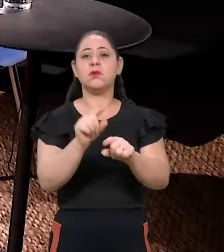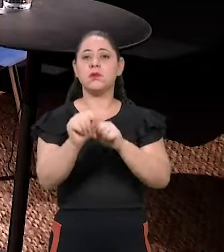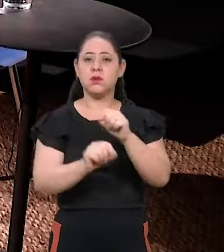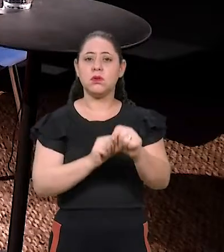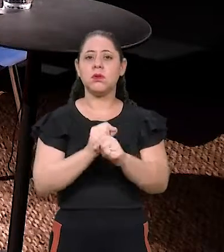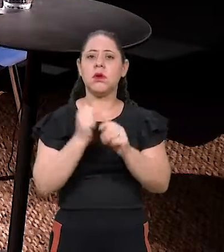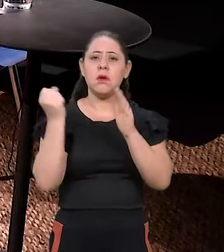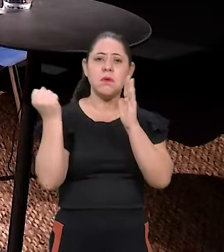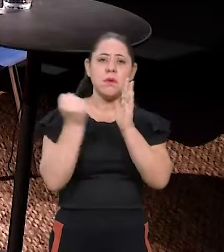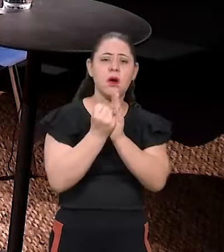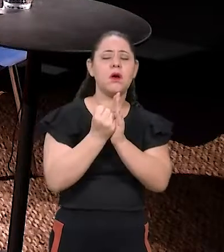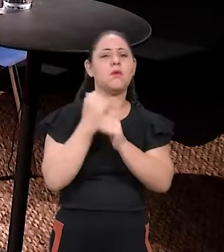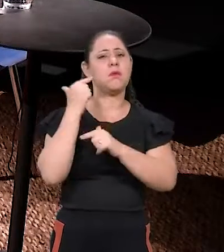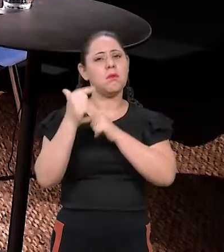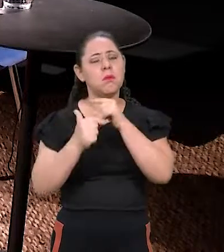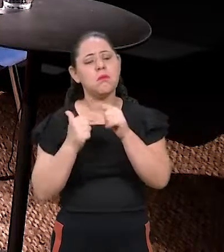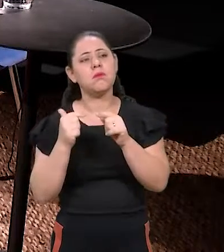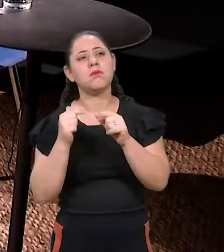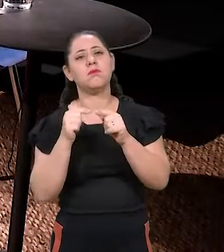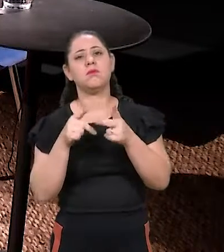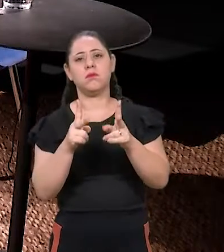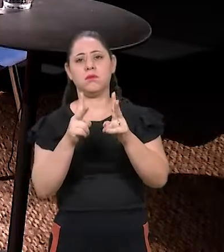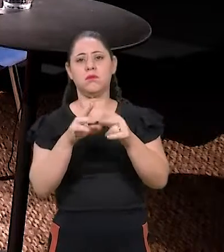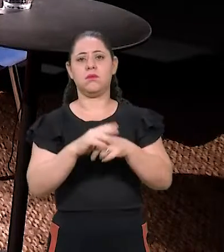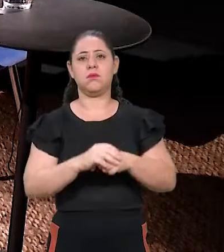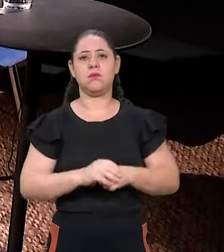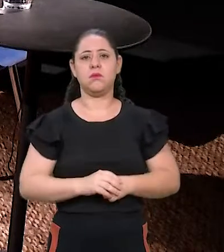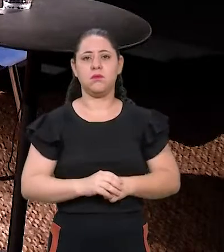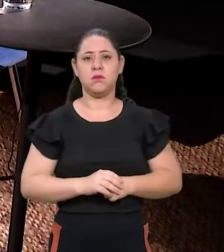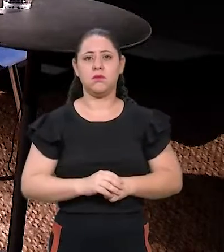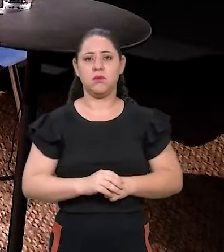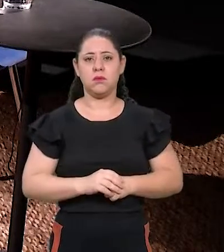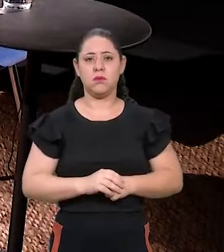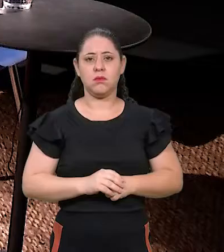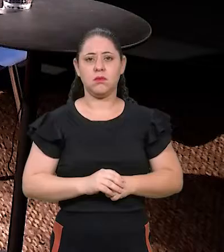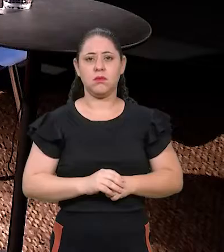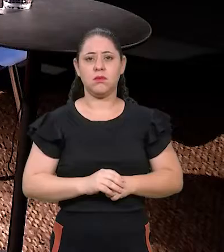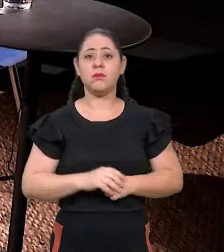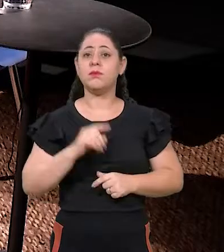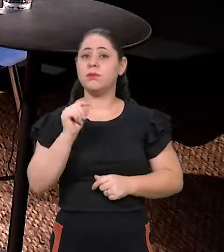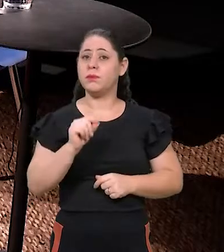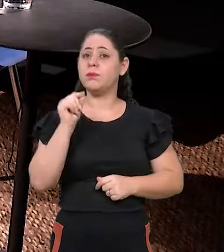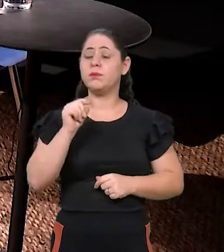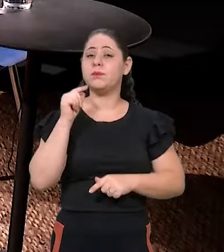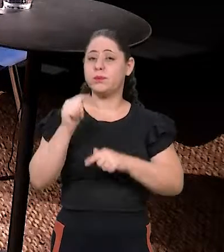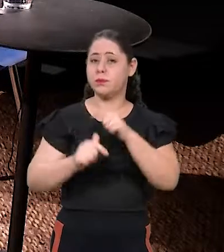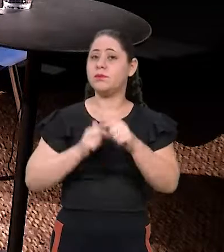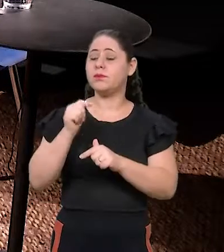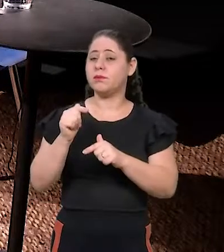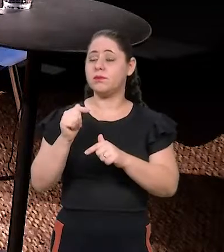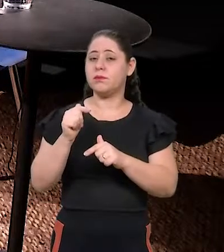marco temporal e as dificuldades, né, de segurança jurídica para o campo. Isso dá um